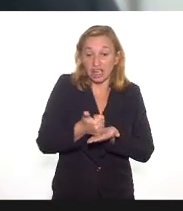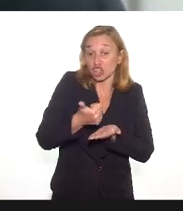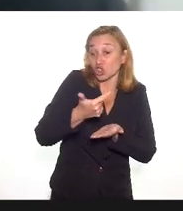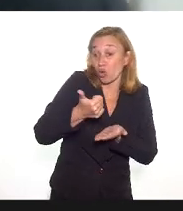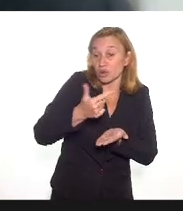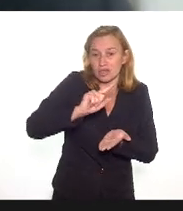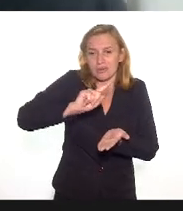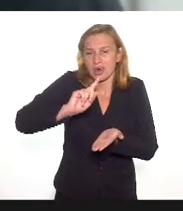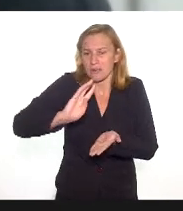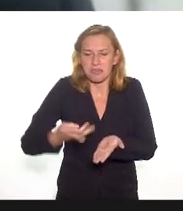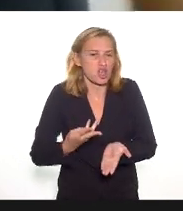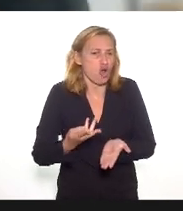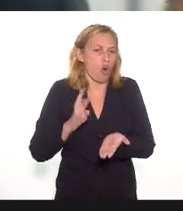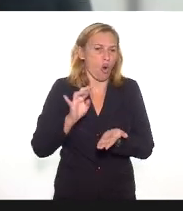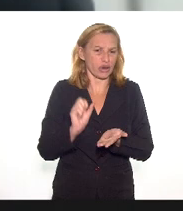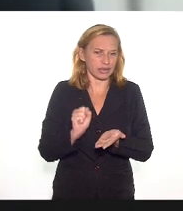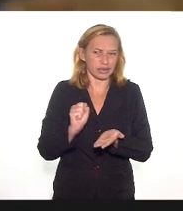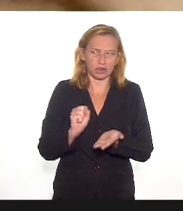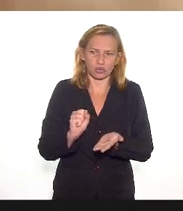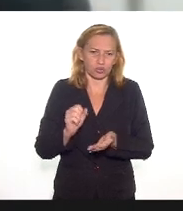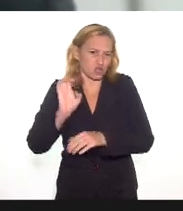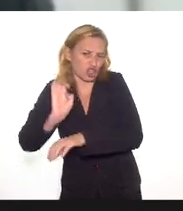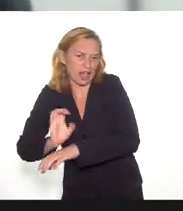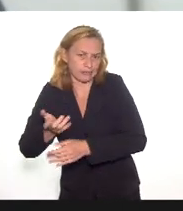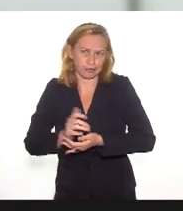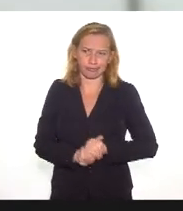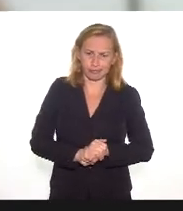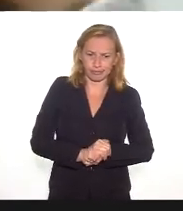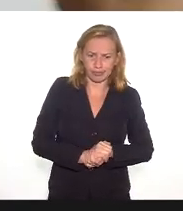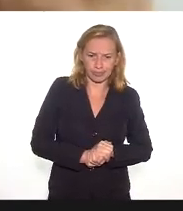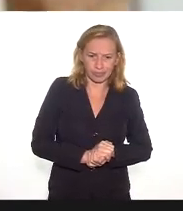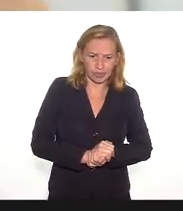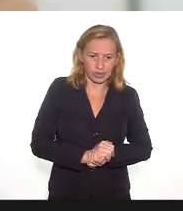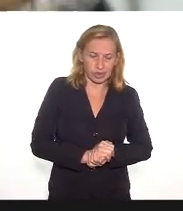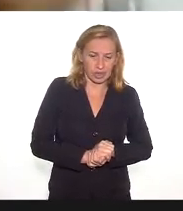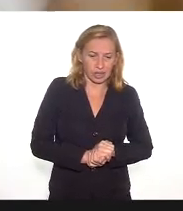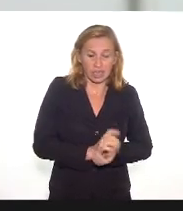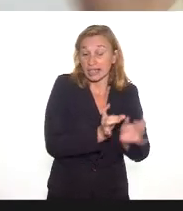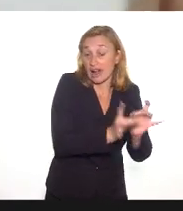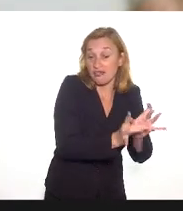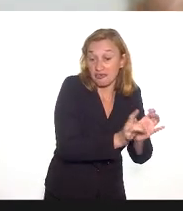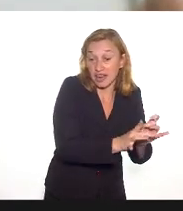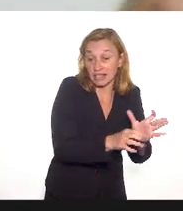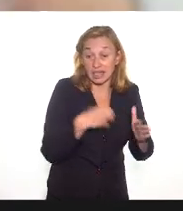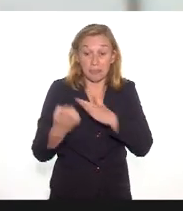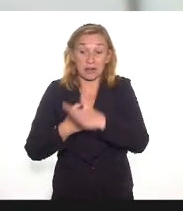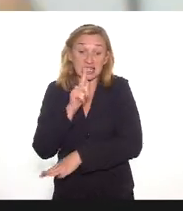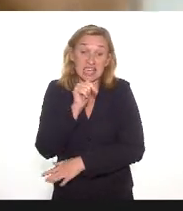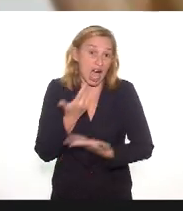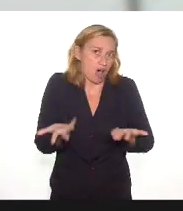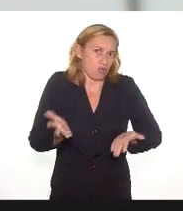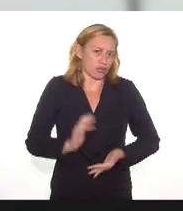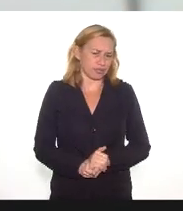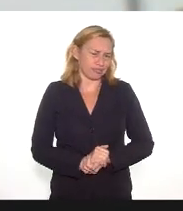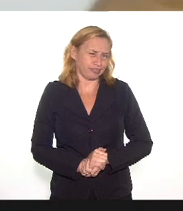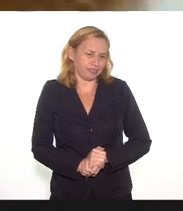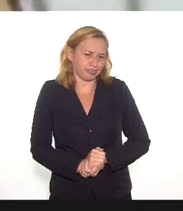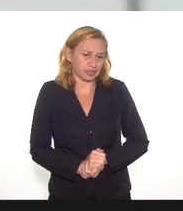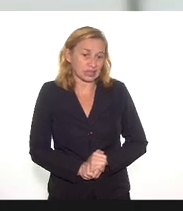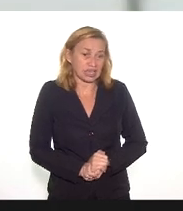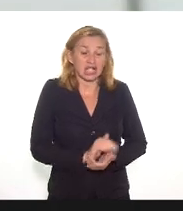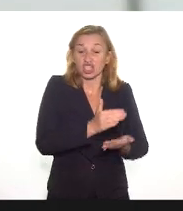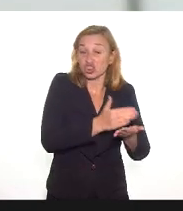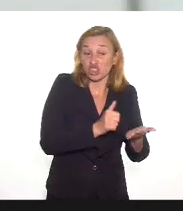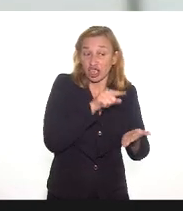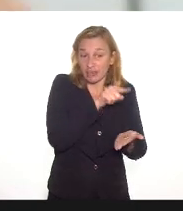bilhões o Estado da venda da SEDAI. Isso sem tirar